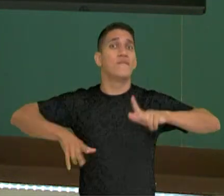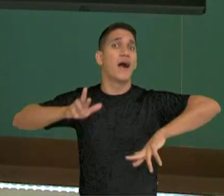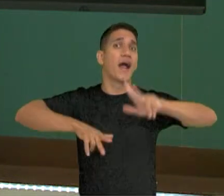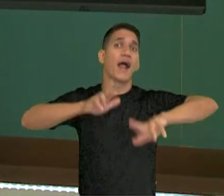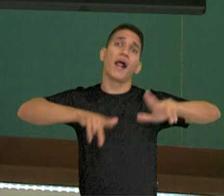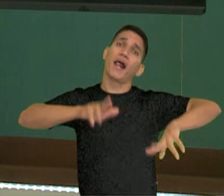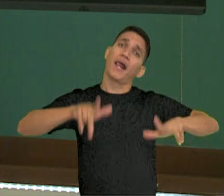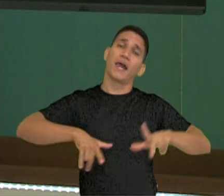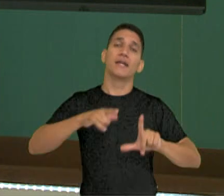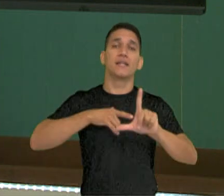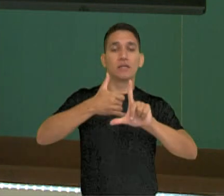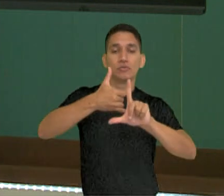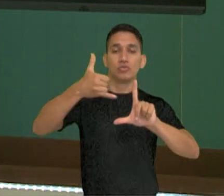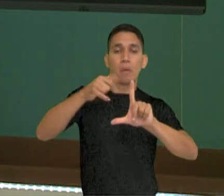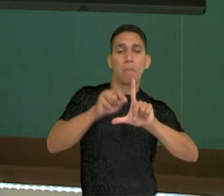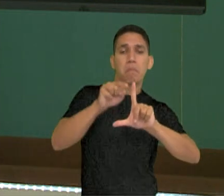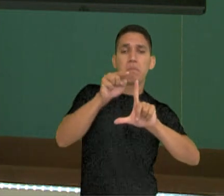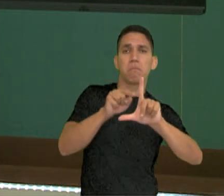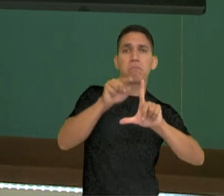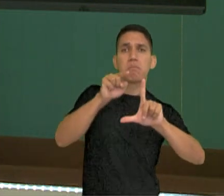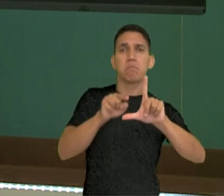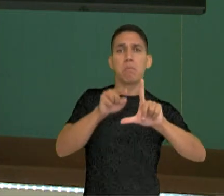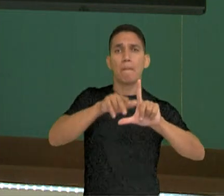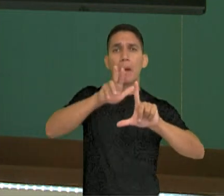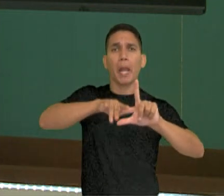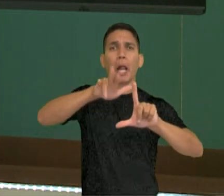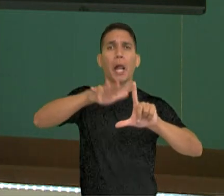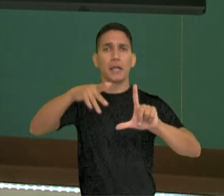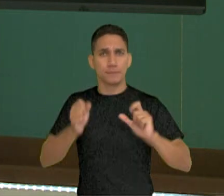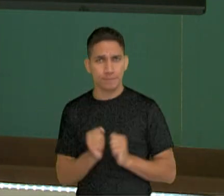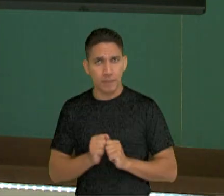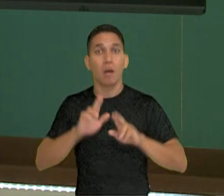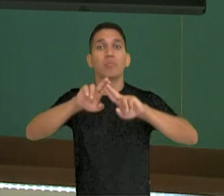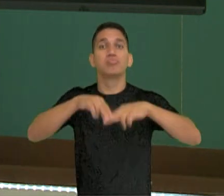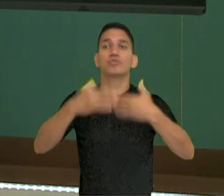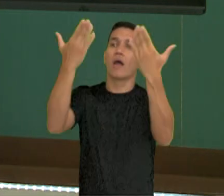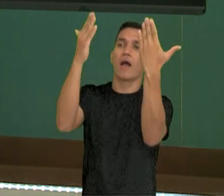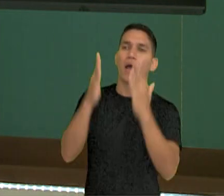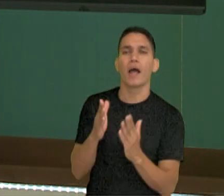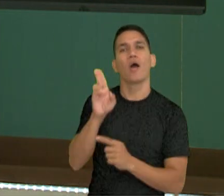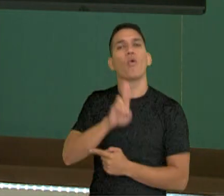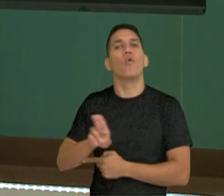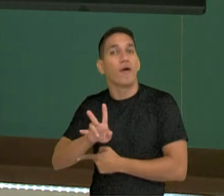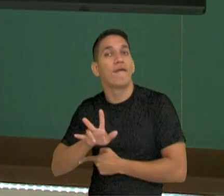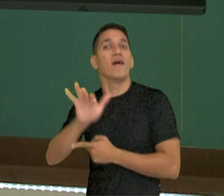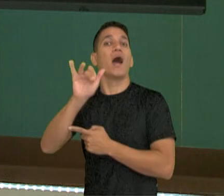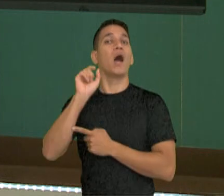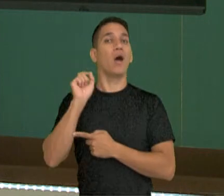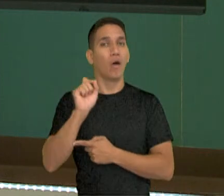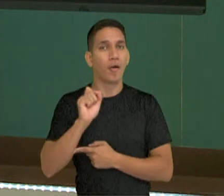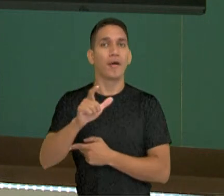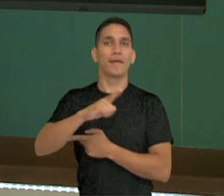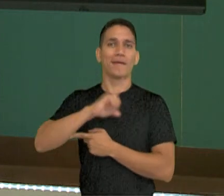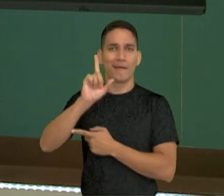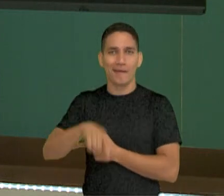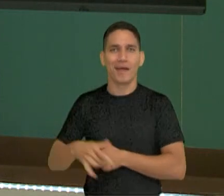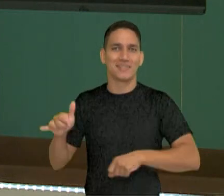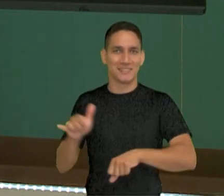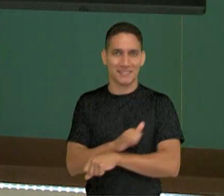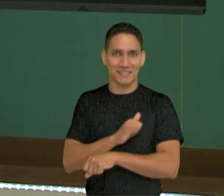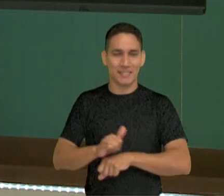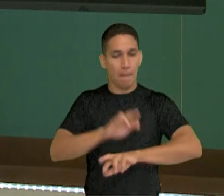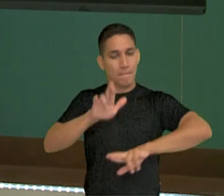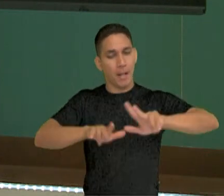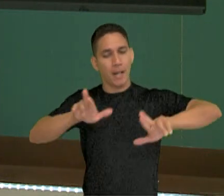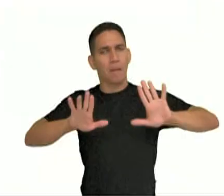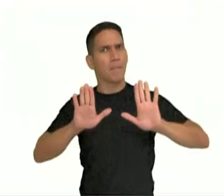uma dispersão muito grande. Então, para fazer essa análise, nós vamos usar exatamente a ferramenta da variância. Mas